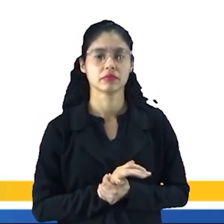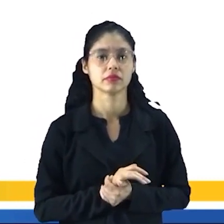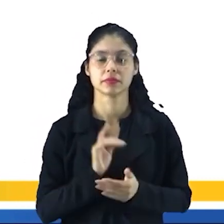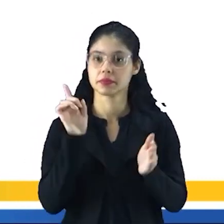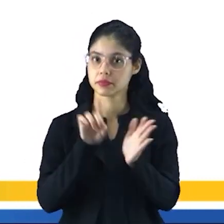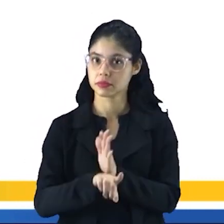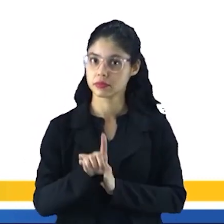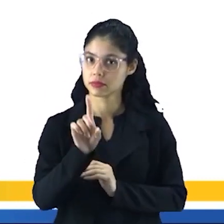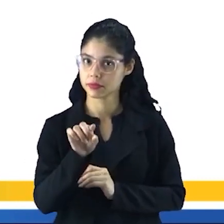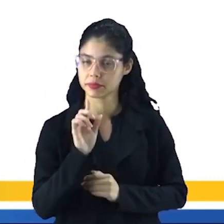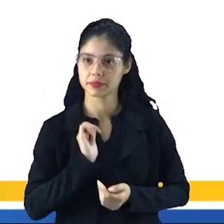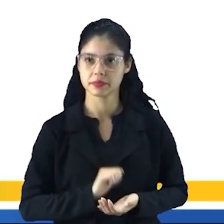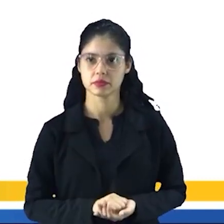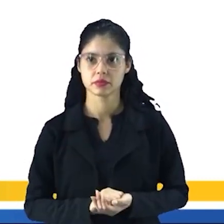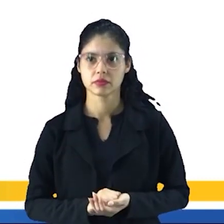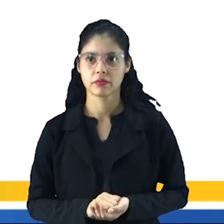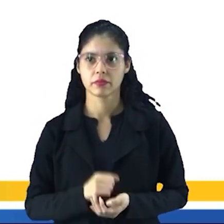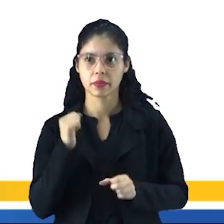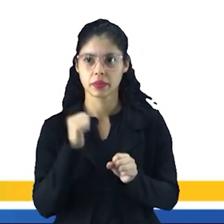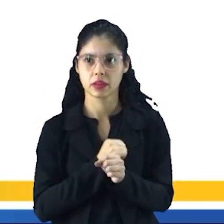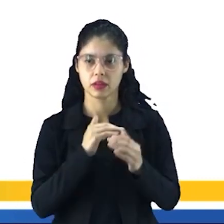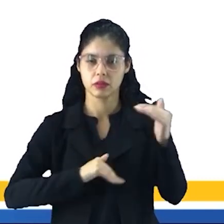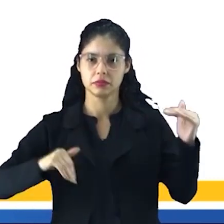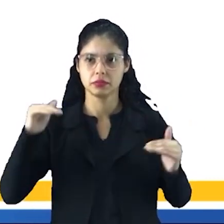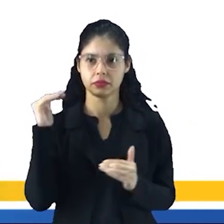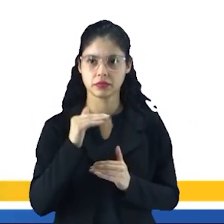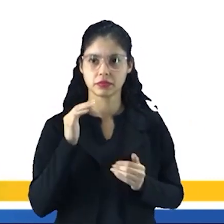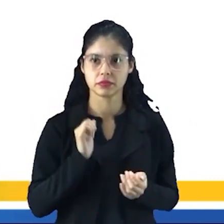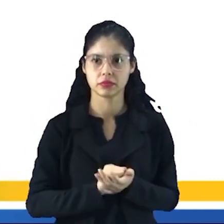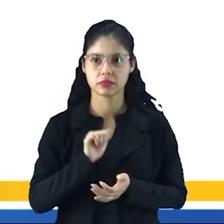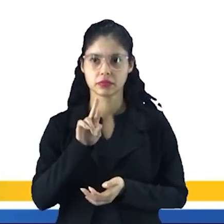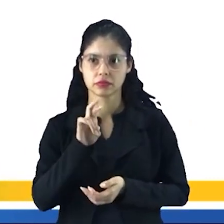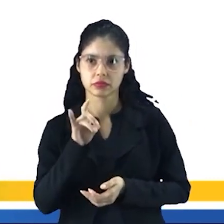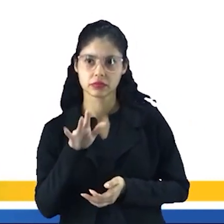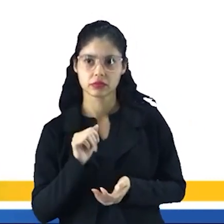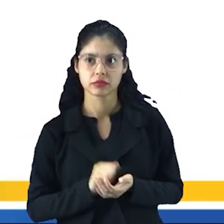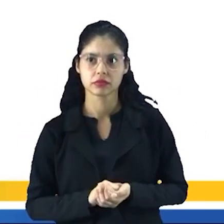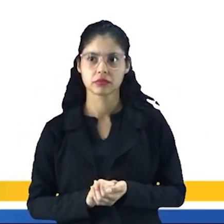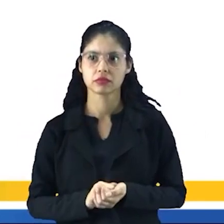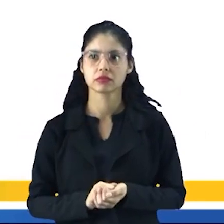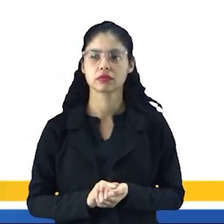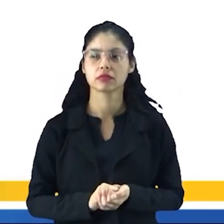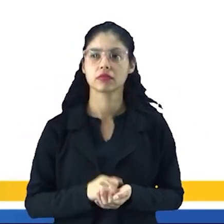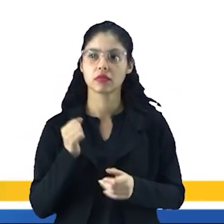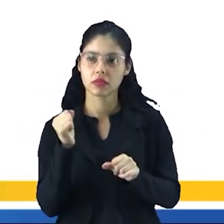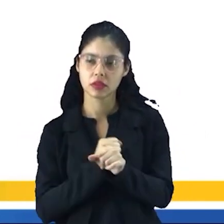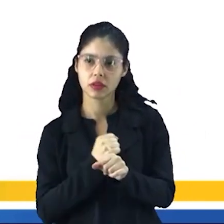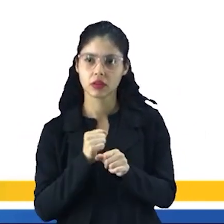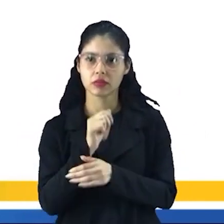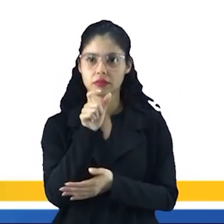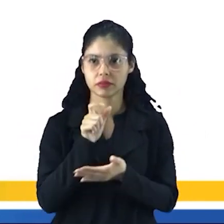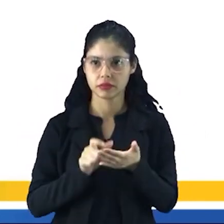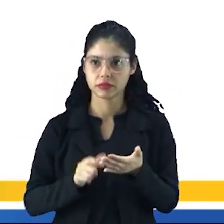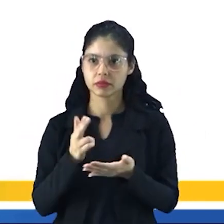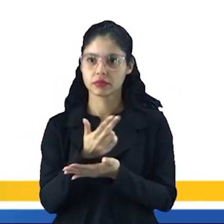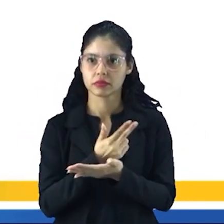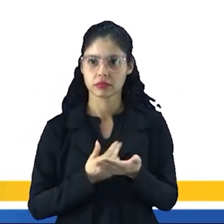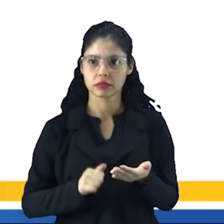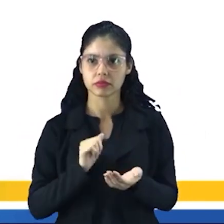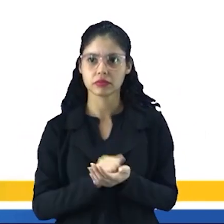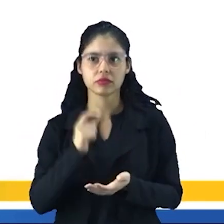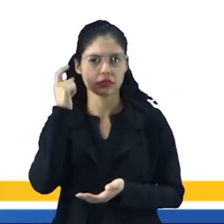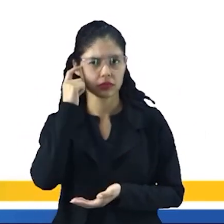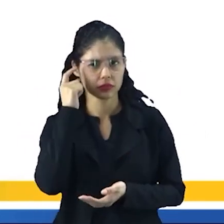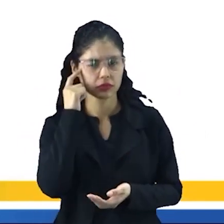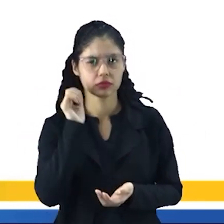a pergunta é: a obra acima pertence ao surrealismo. Para os surrealistas, a obra de arte